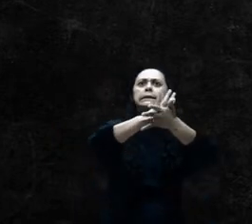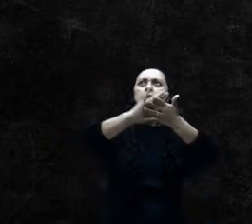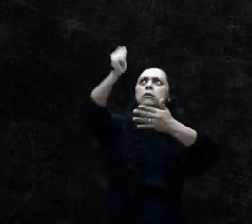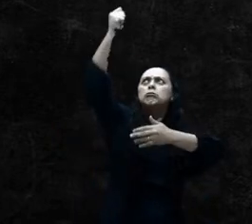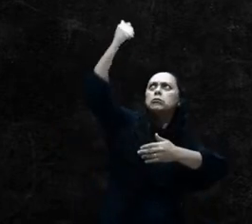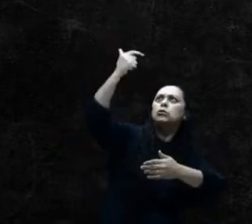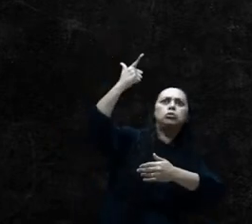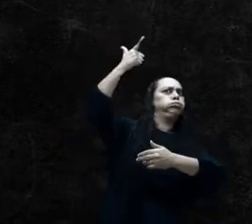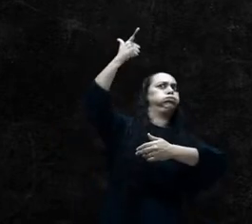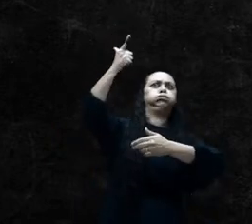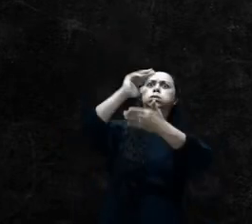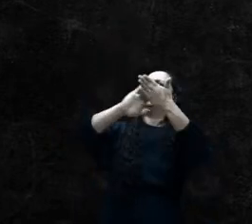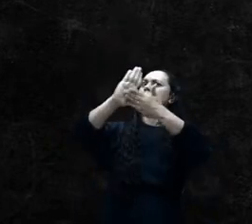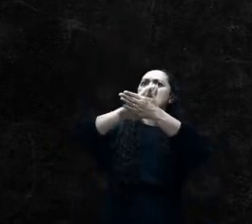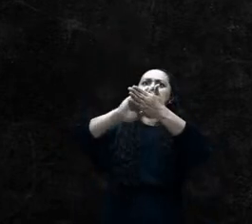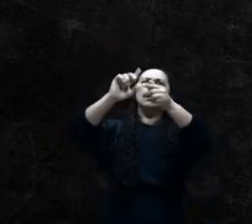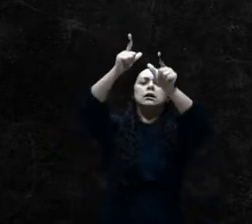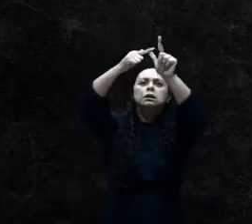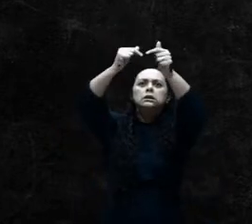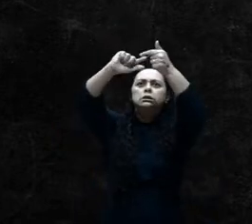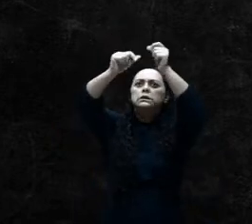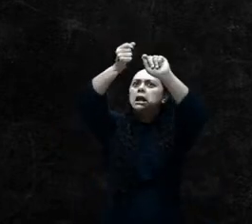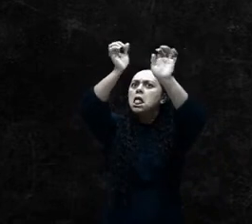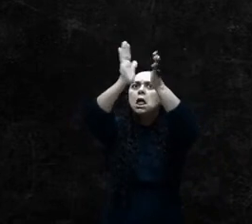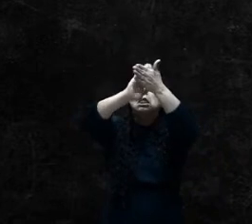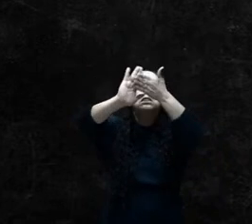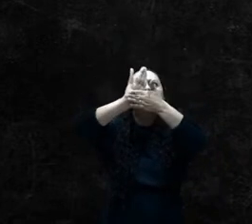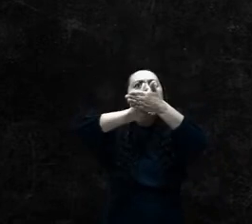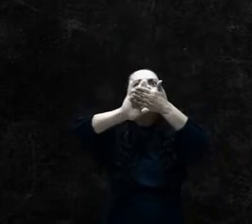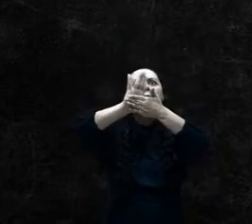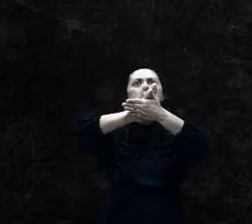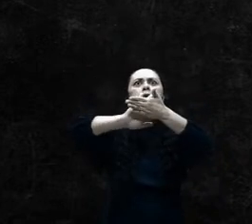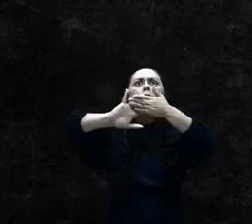estrelas caind sobre as grande tempestade dissipou-se